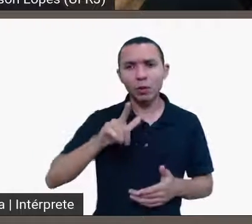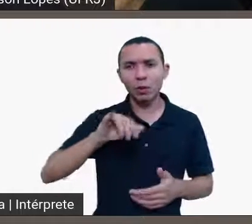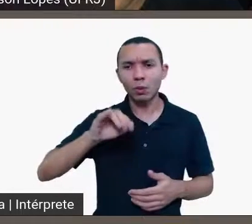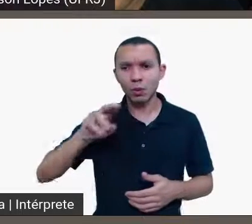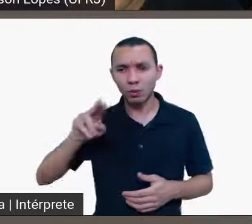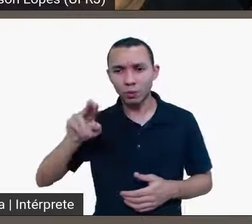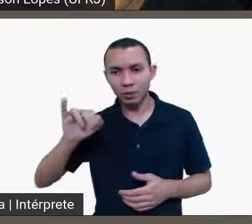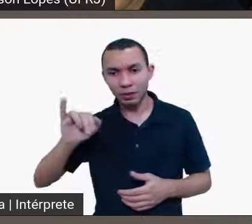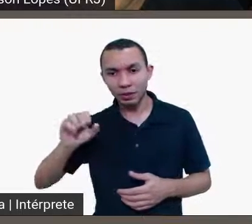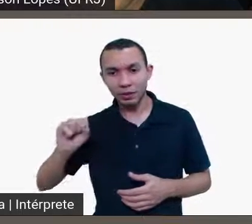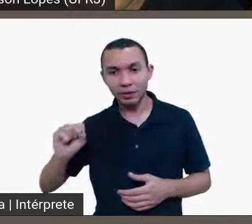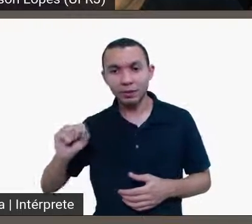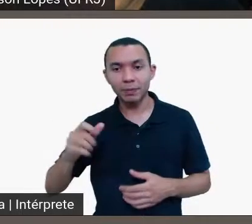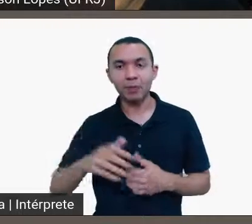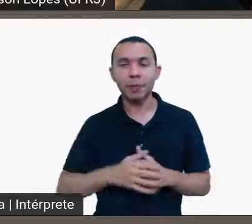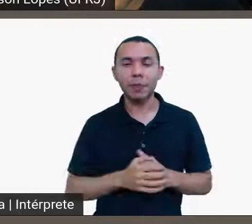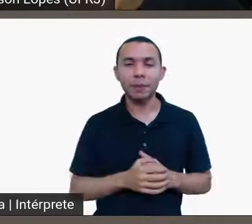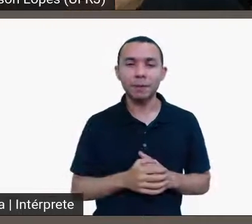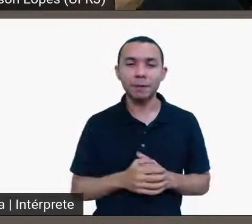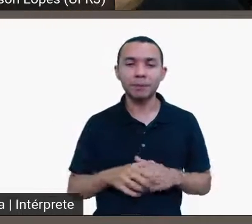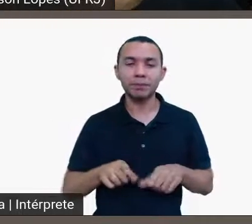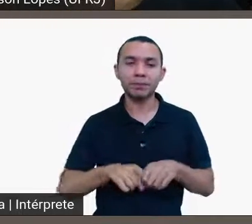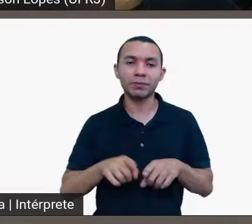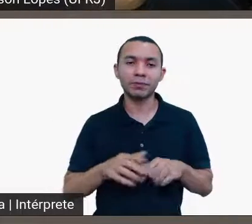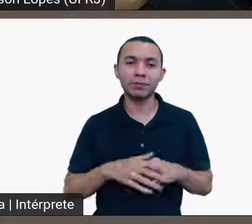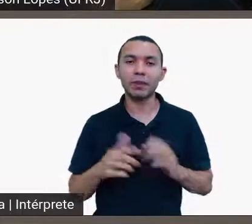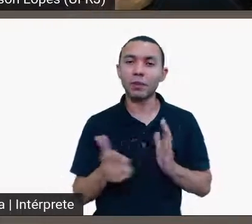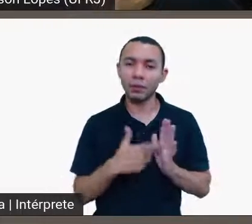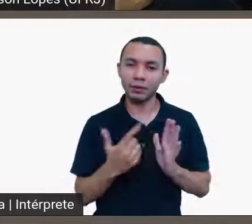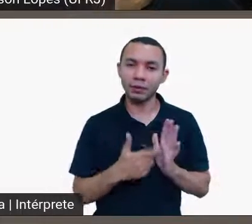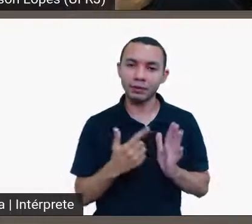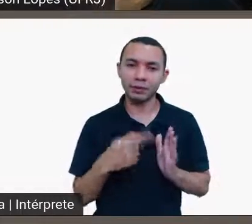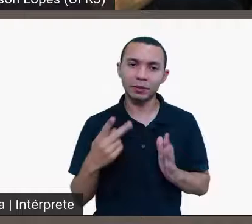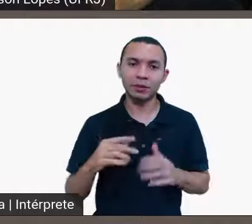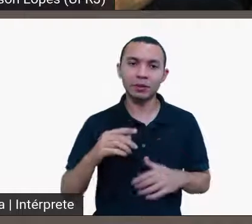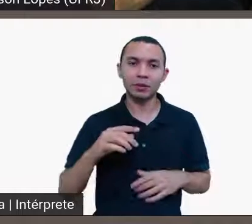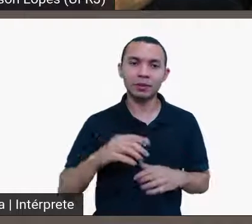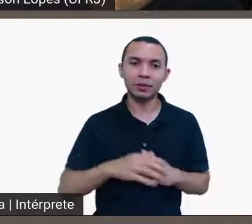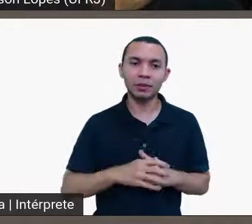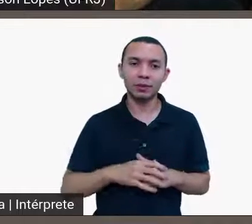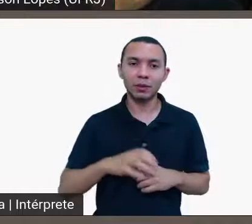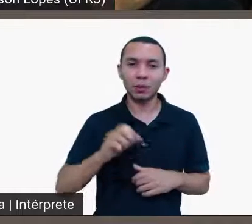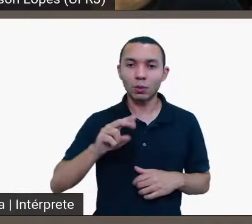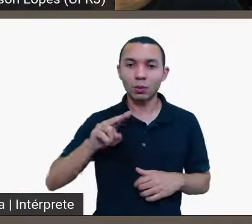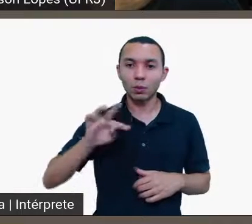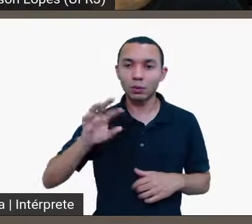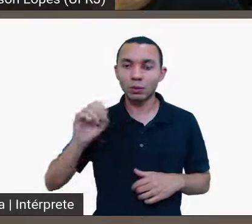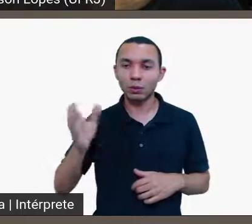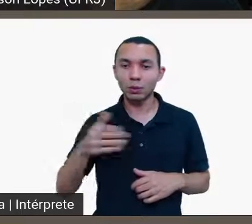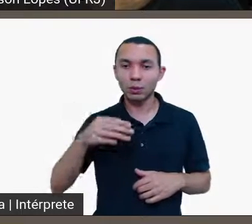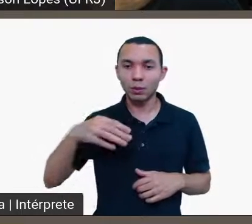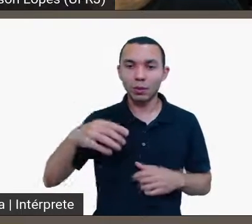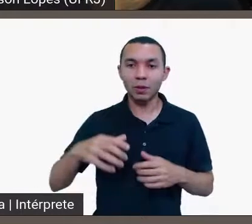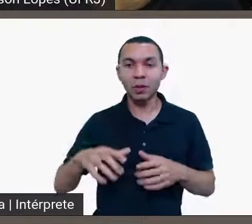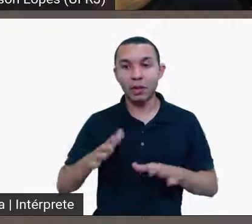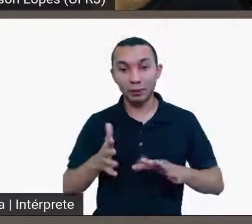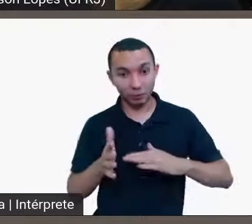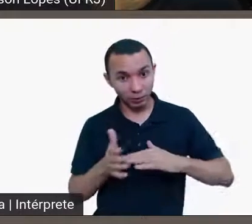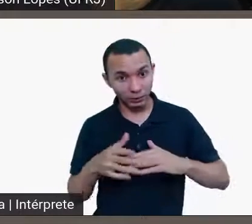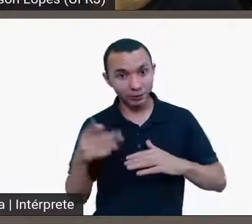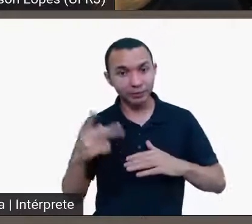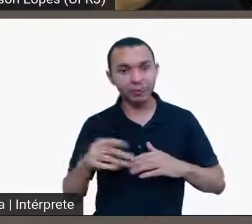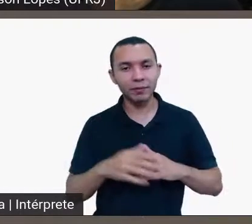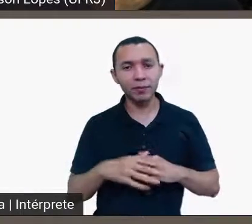parte significativa do livro dele, Sétima Arte, um Culto Moderno, onde ele vai se debruçar sobre